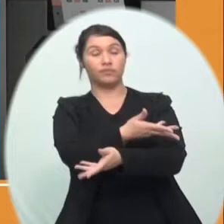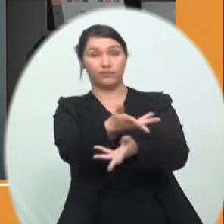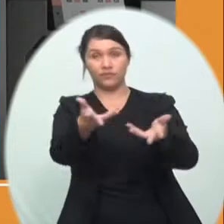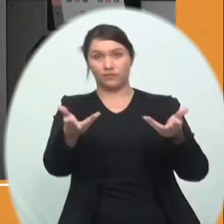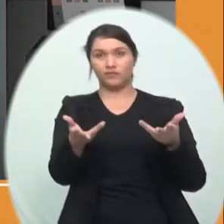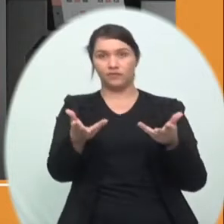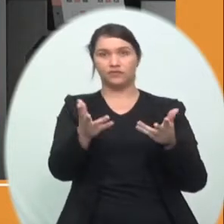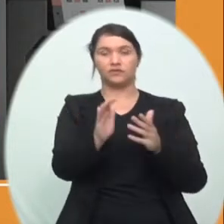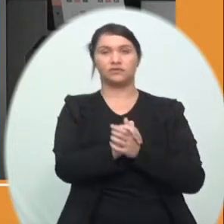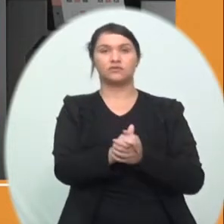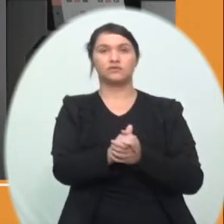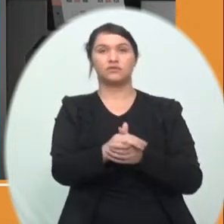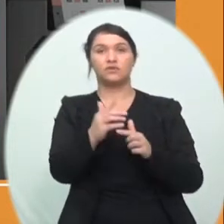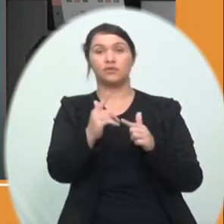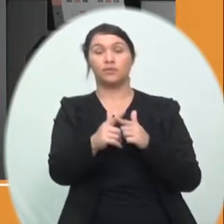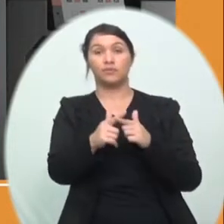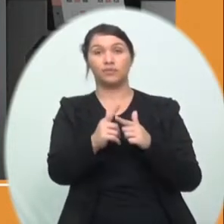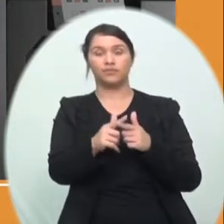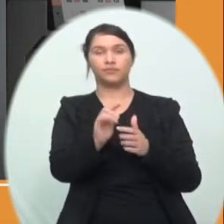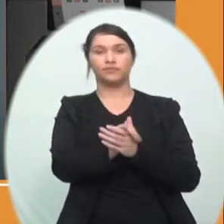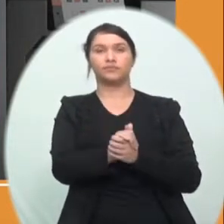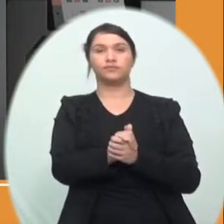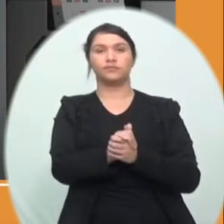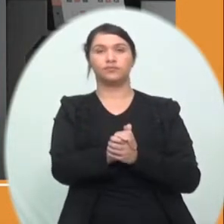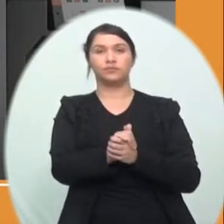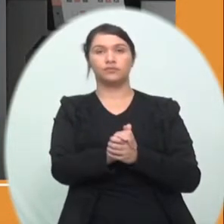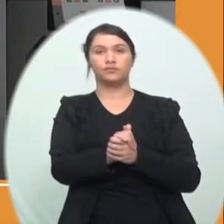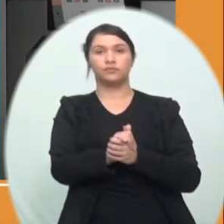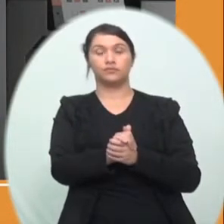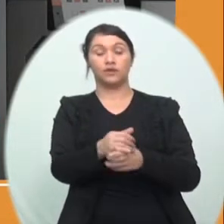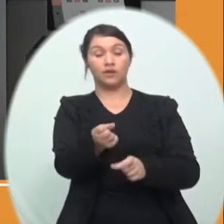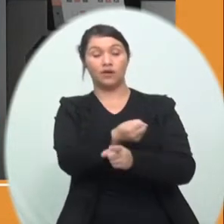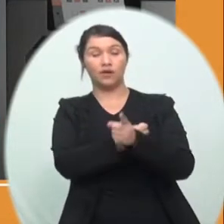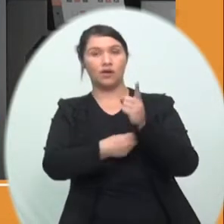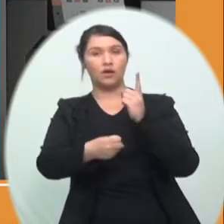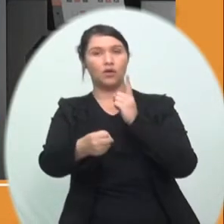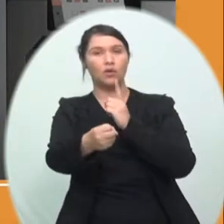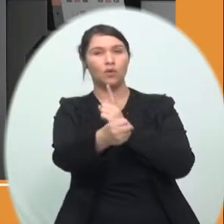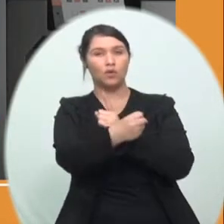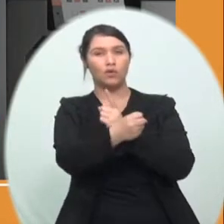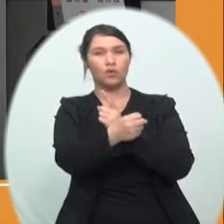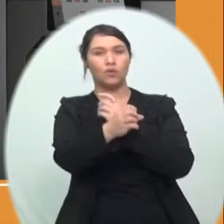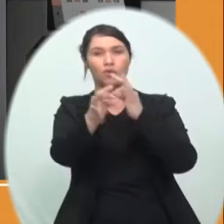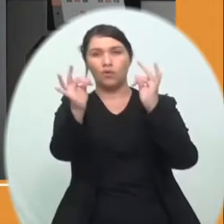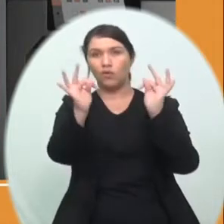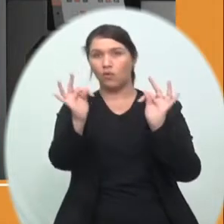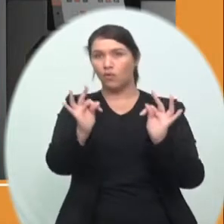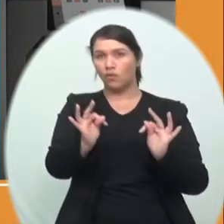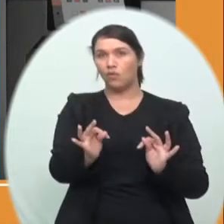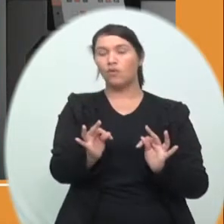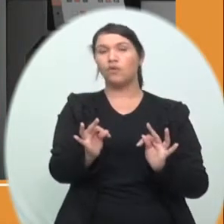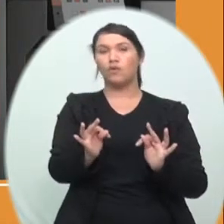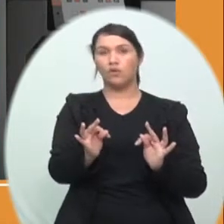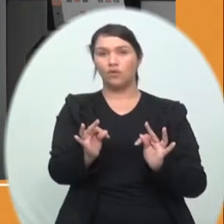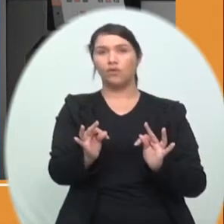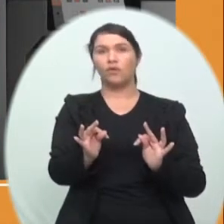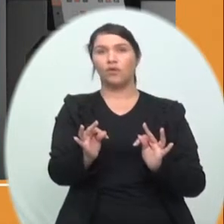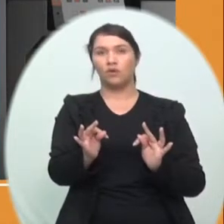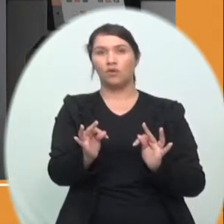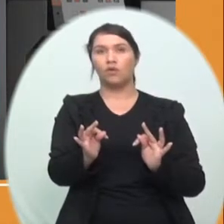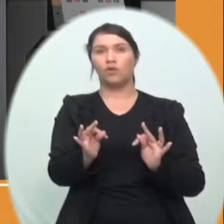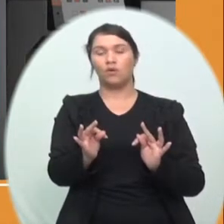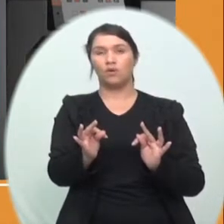o impacto da tecnologia na nossa sociedade, ele é apenas a ponta do iceberg, porque está vindo tanta coisa por causa